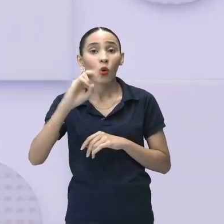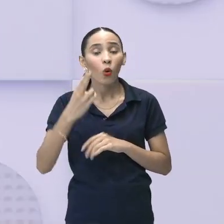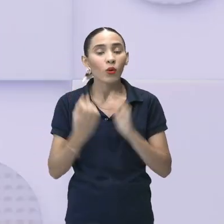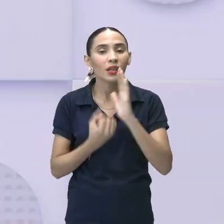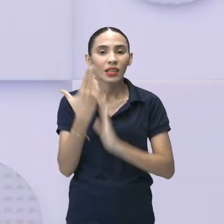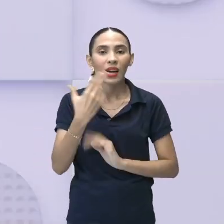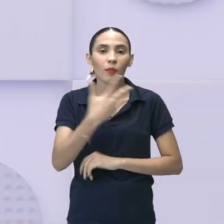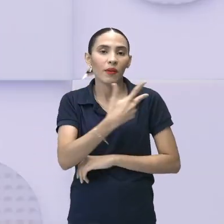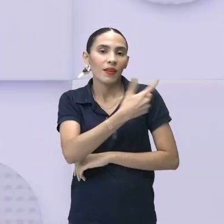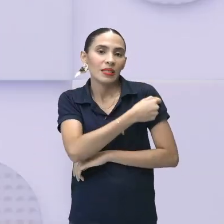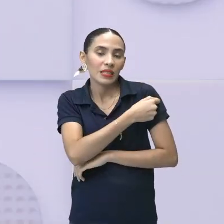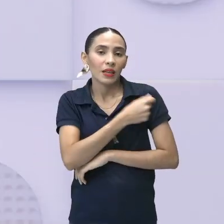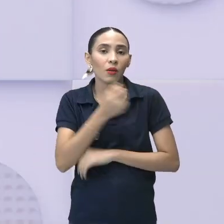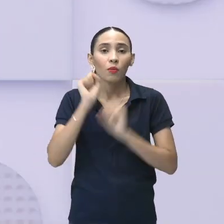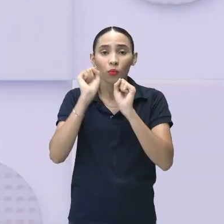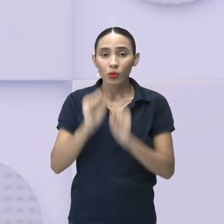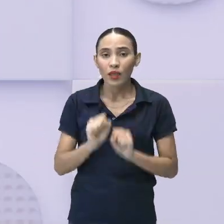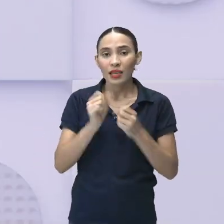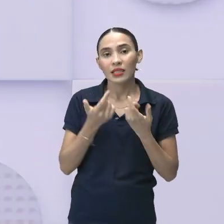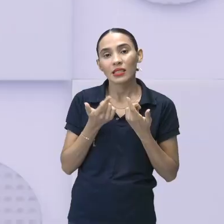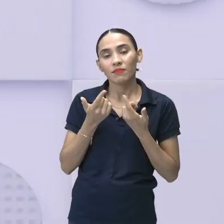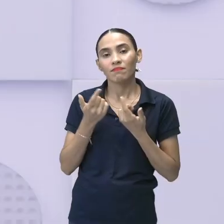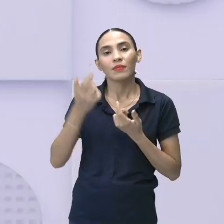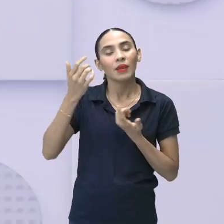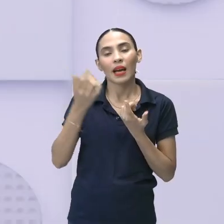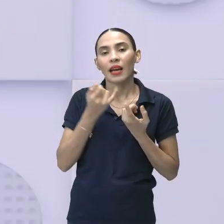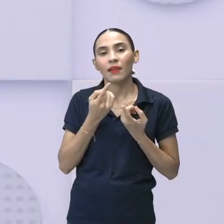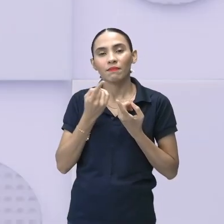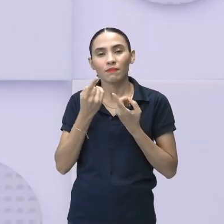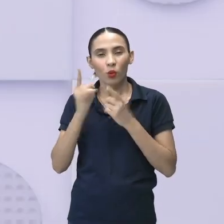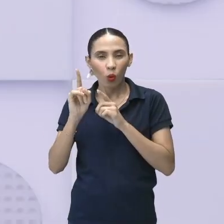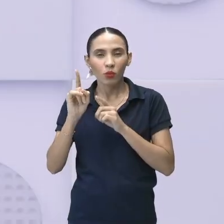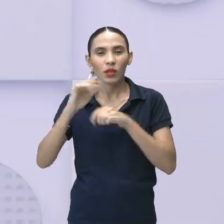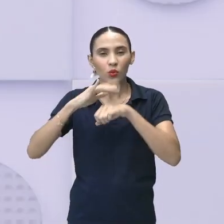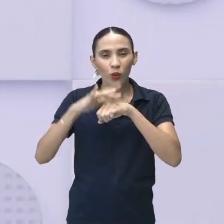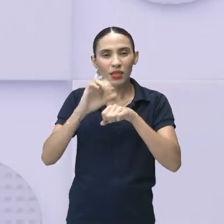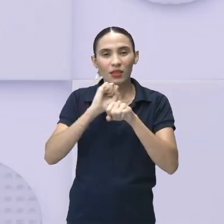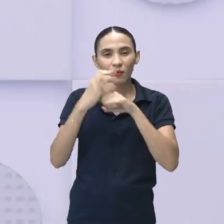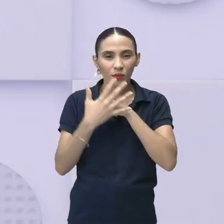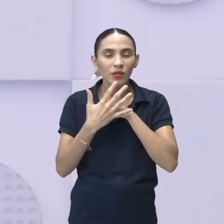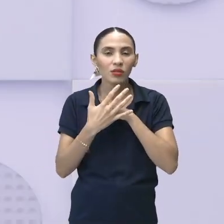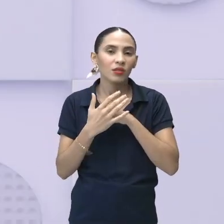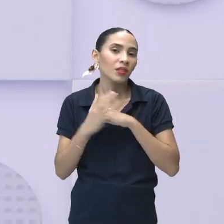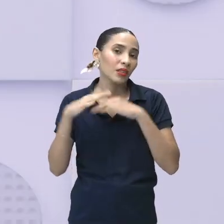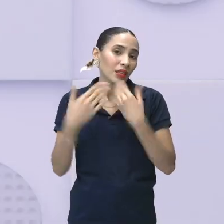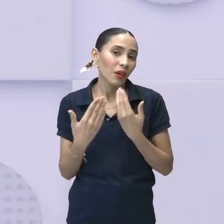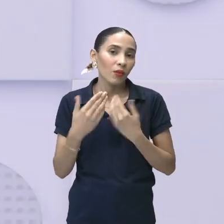por questionamentos na área da bioética, ok? E isso é um exemplo.